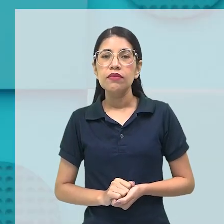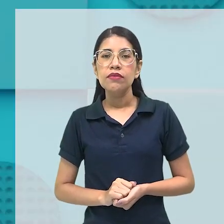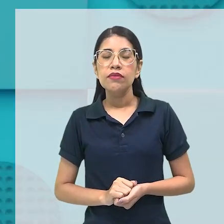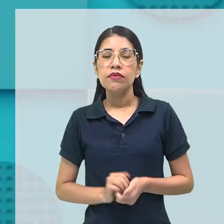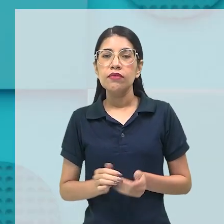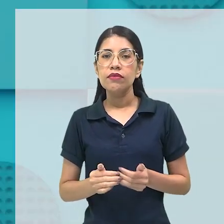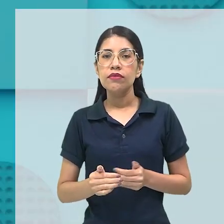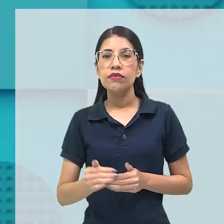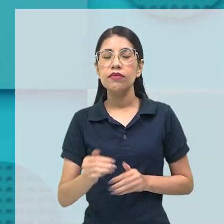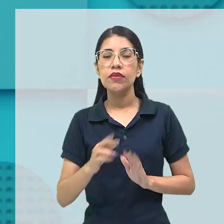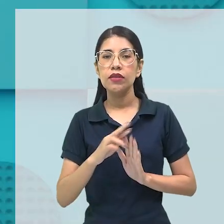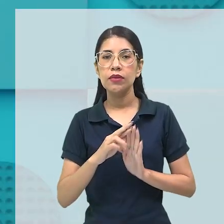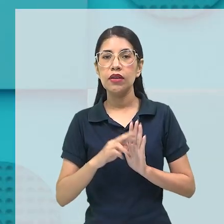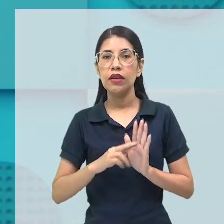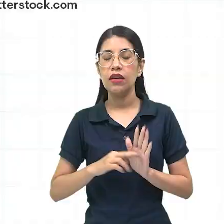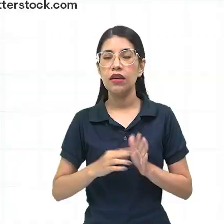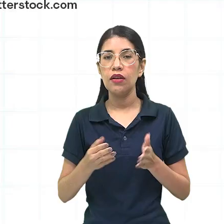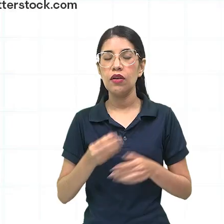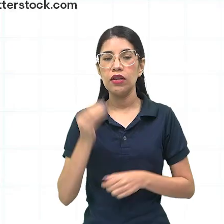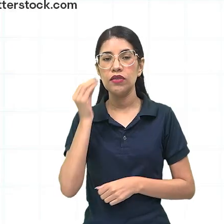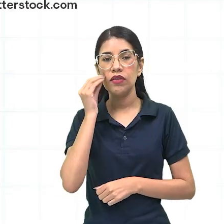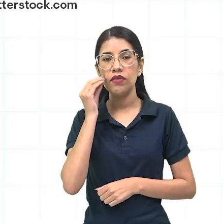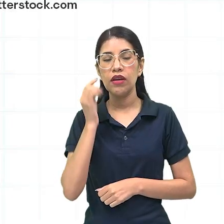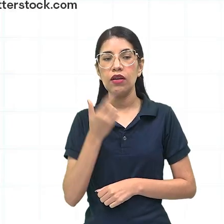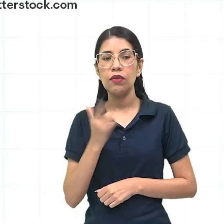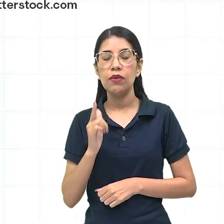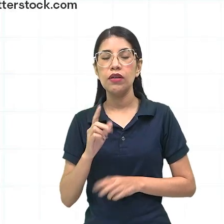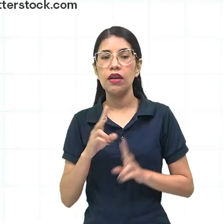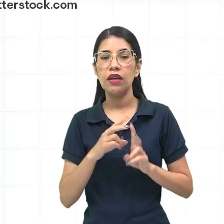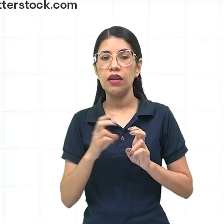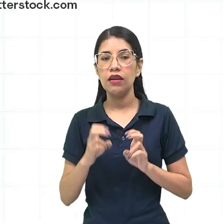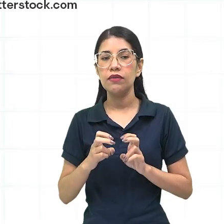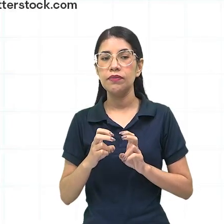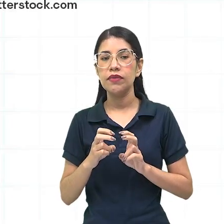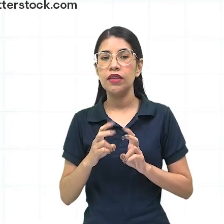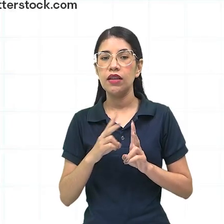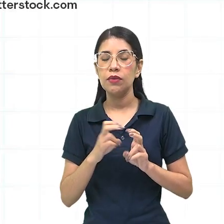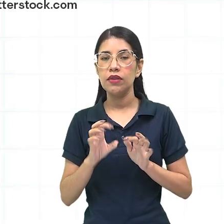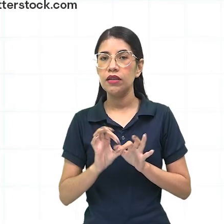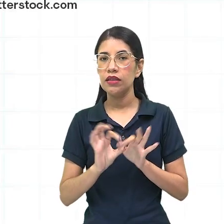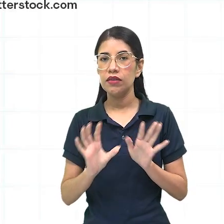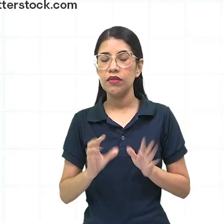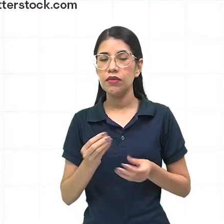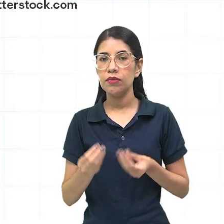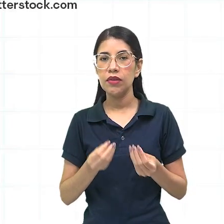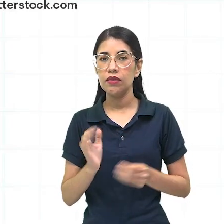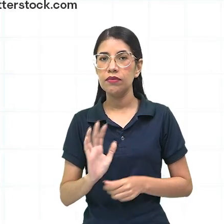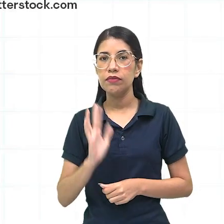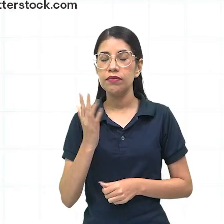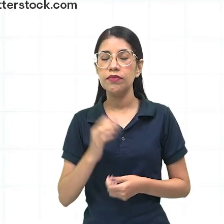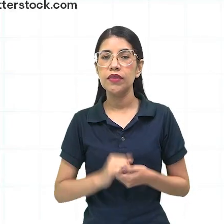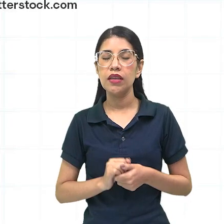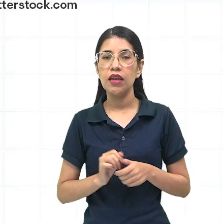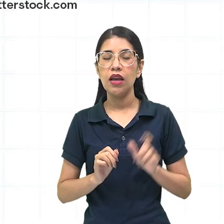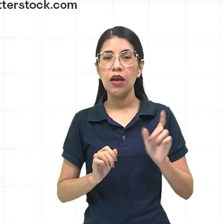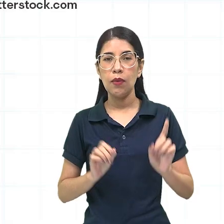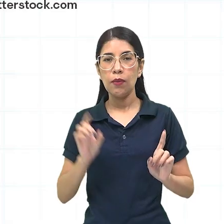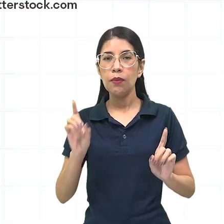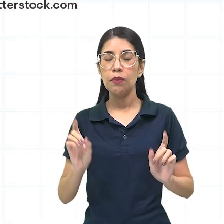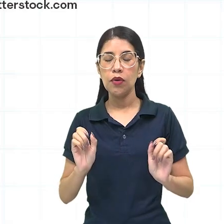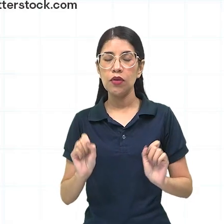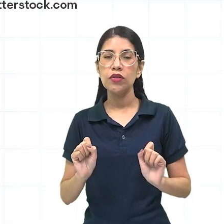Continuando aí sobre as regras, agora vamos ver as regras da luta livre. Na luta livre, os lutadores podem usar